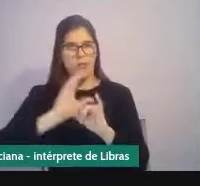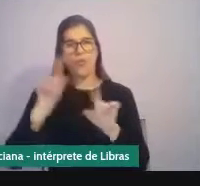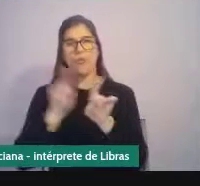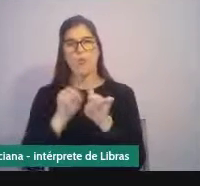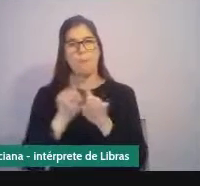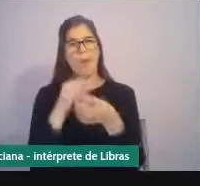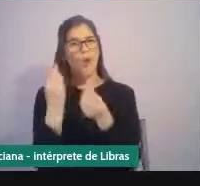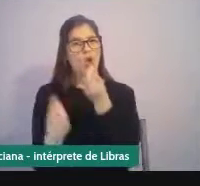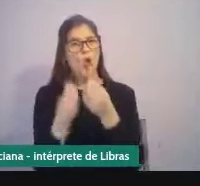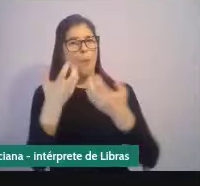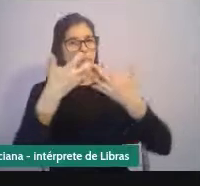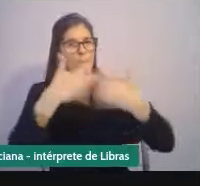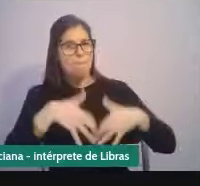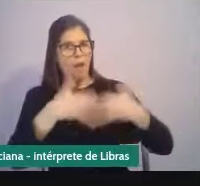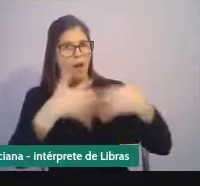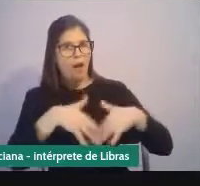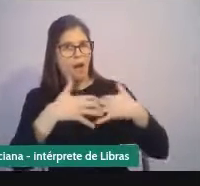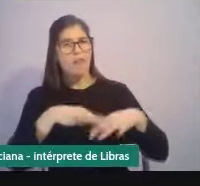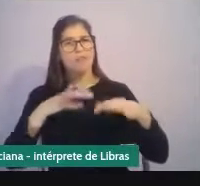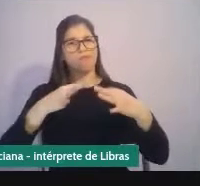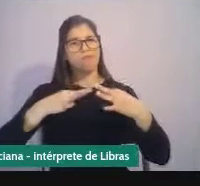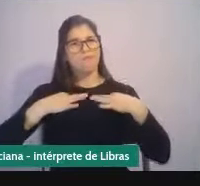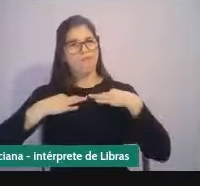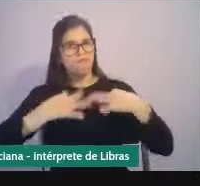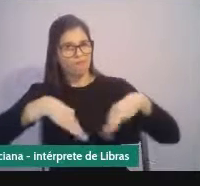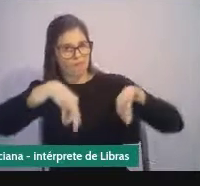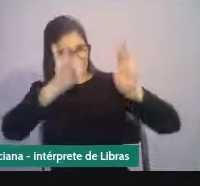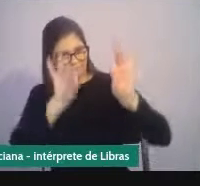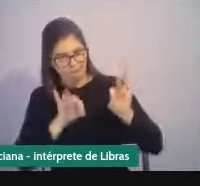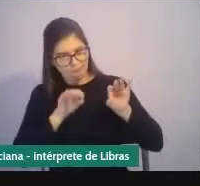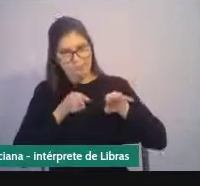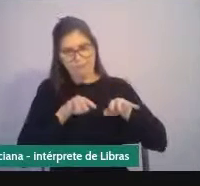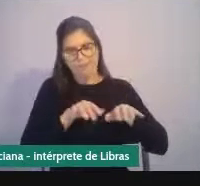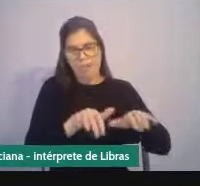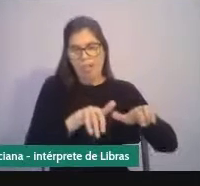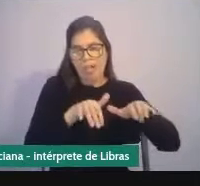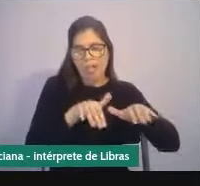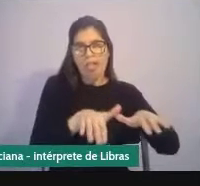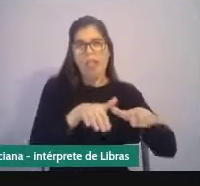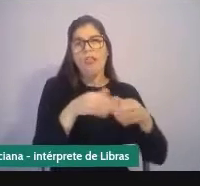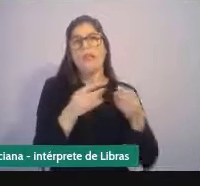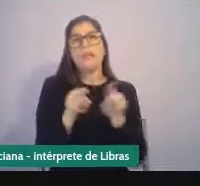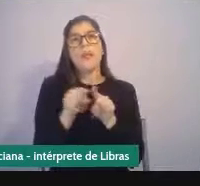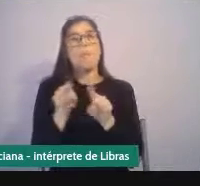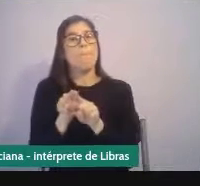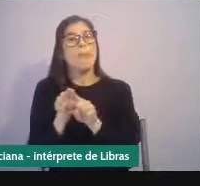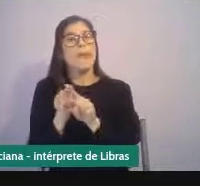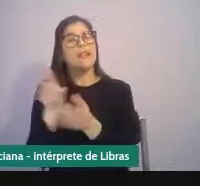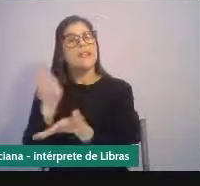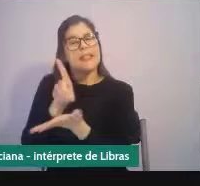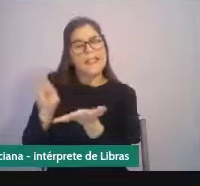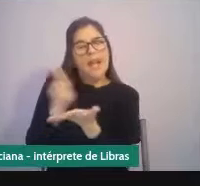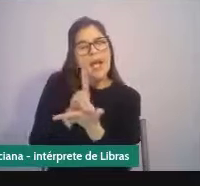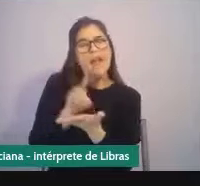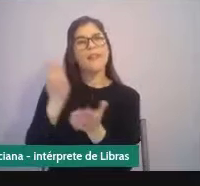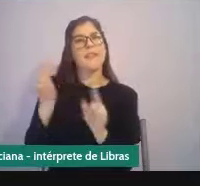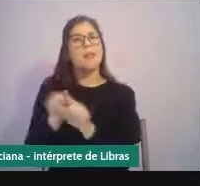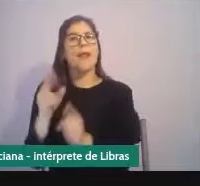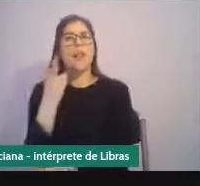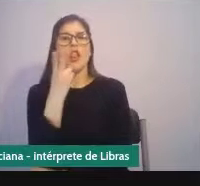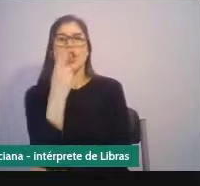para produção têxtil na moda, o estúdio fotográfico no design, a nutrição e